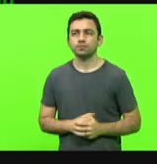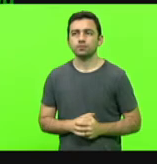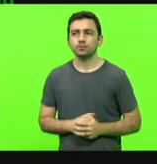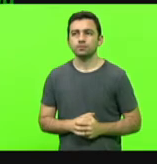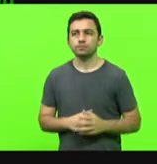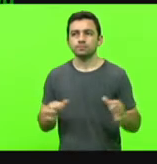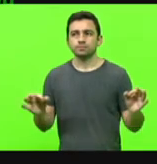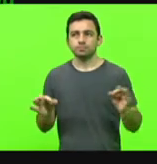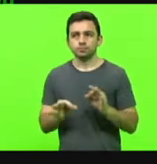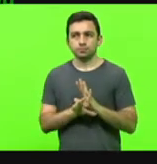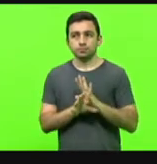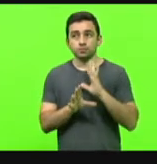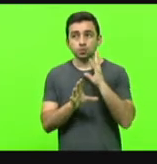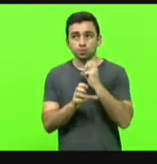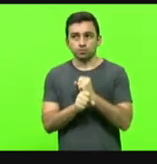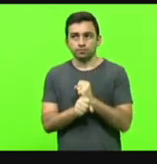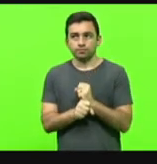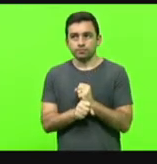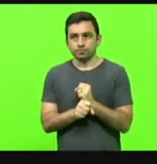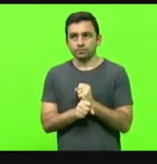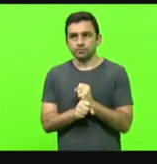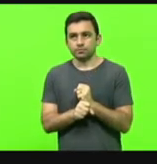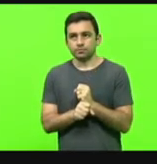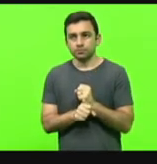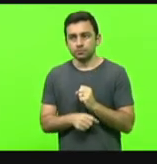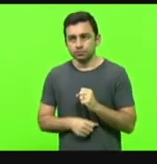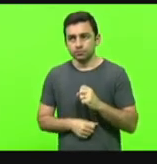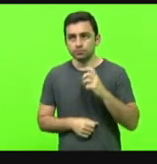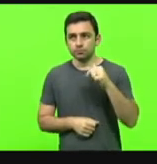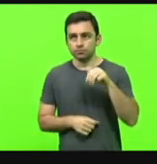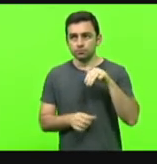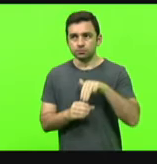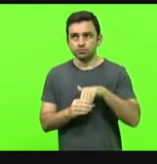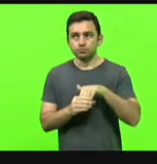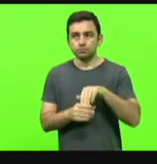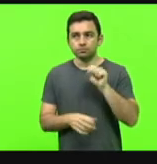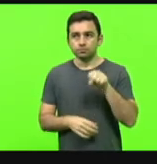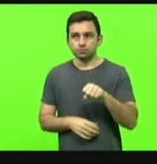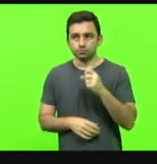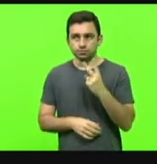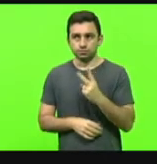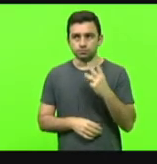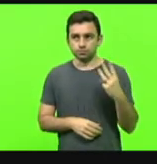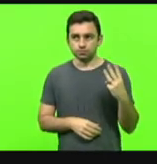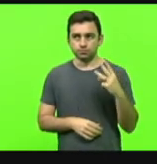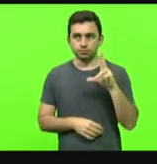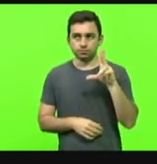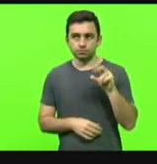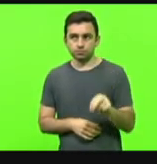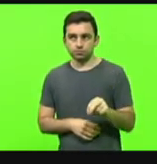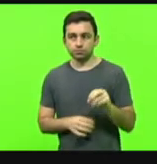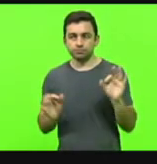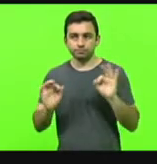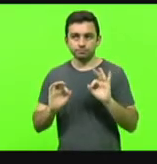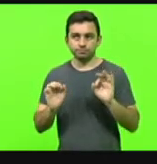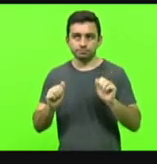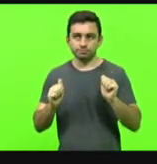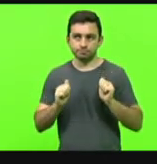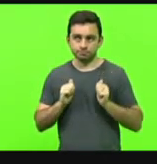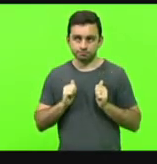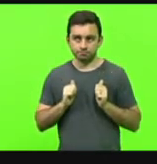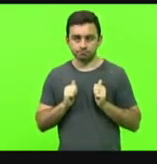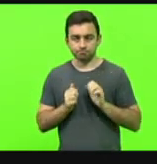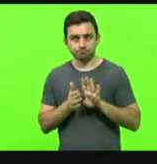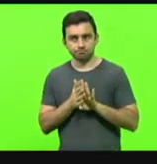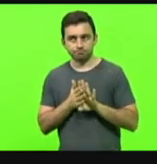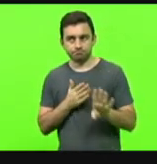Encerrada a votação, colho o resultado. 7 votos sim, 23 votos não, nenhuma abstenção. Está rejeitado